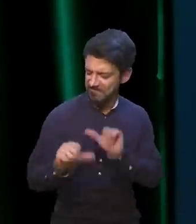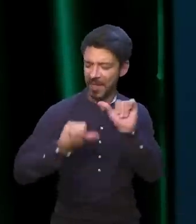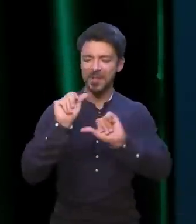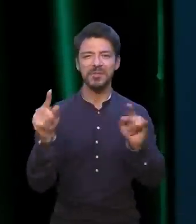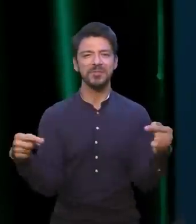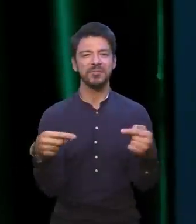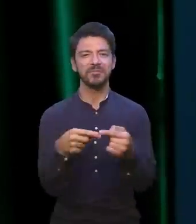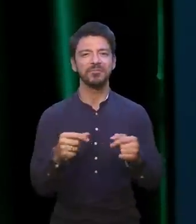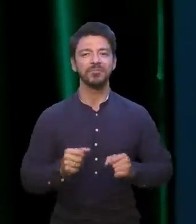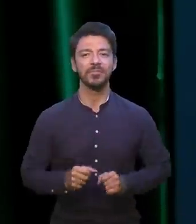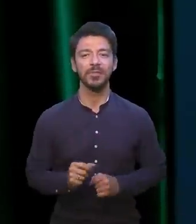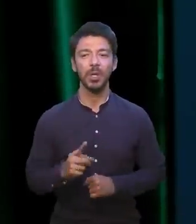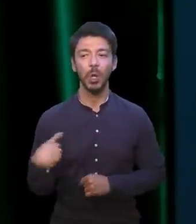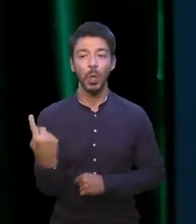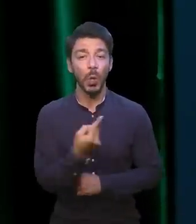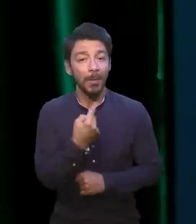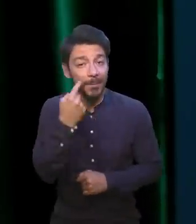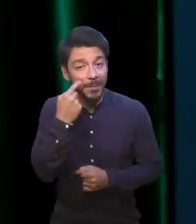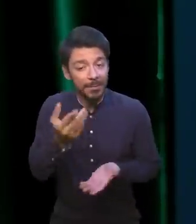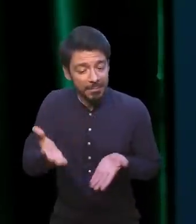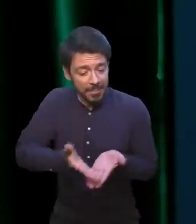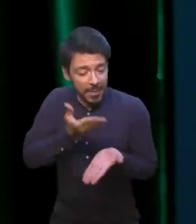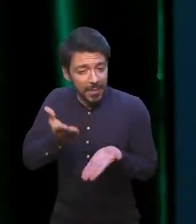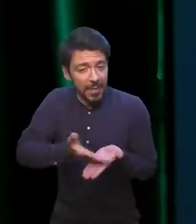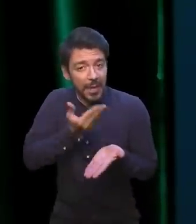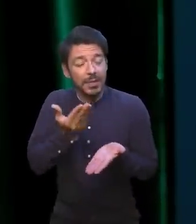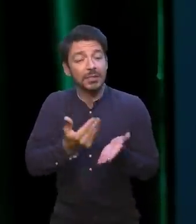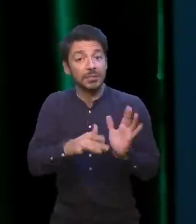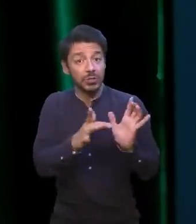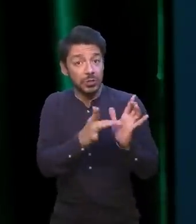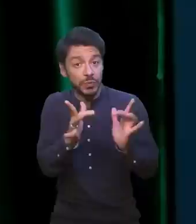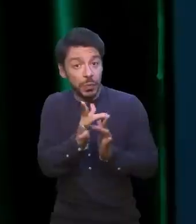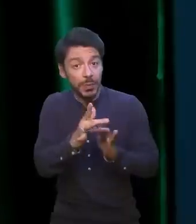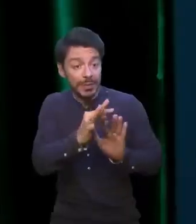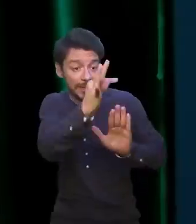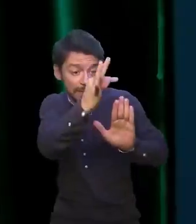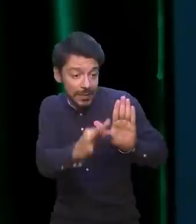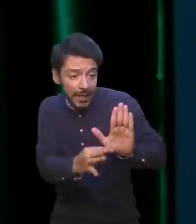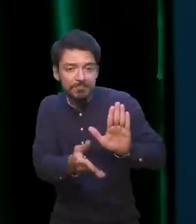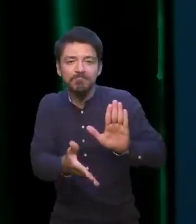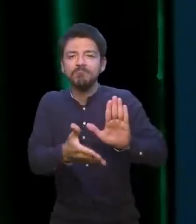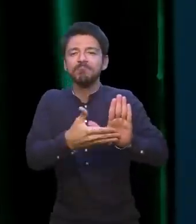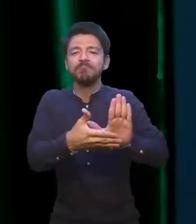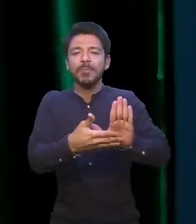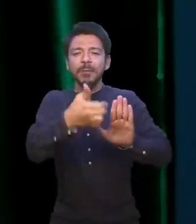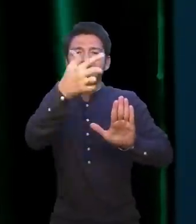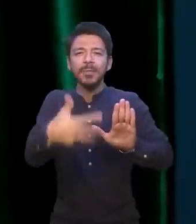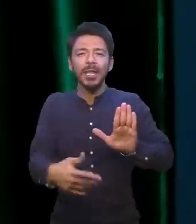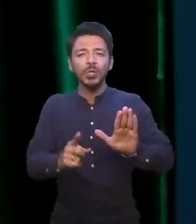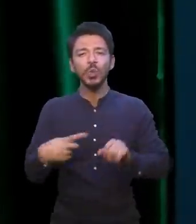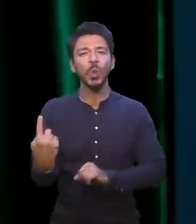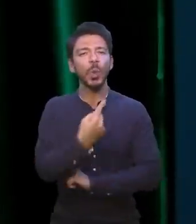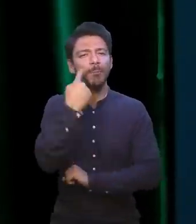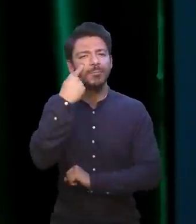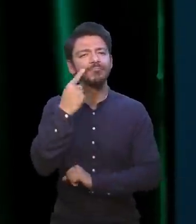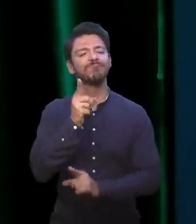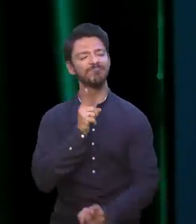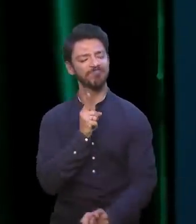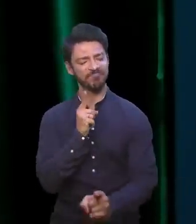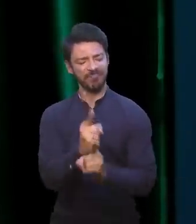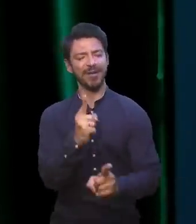nós poderíamos buscar alguns textos de Jesus para, nessa etapa final da nossa fala, possamos ali também